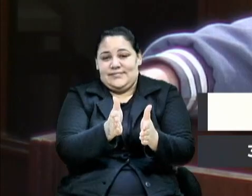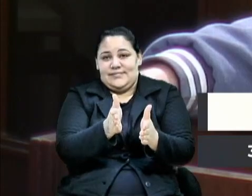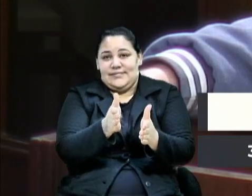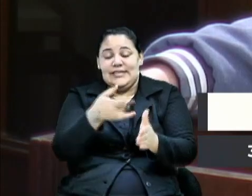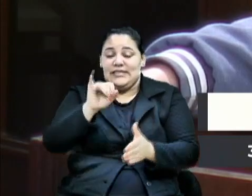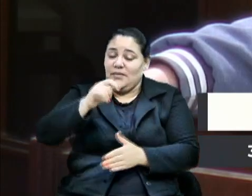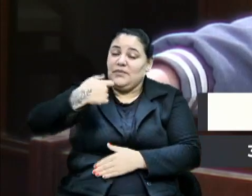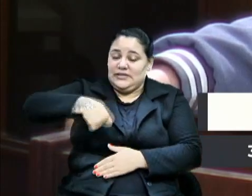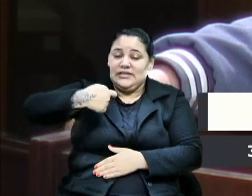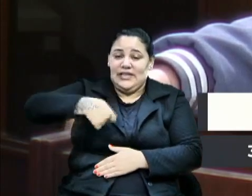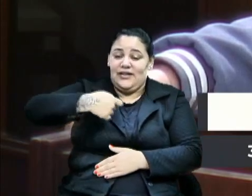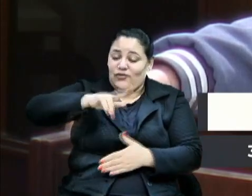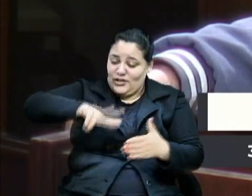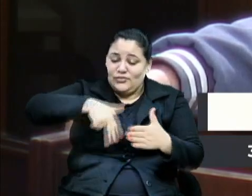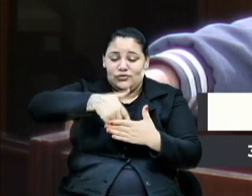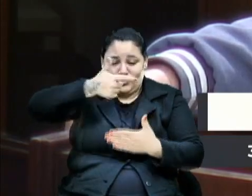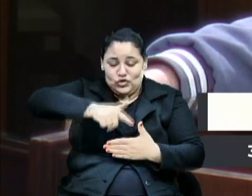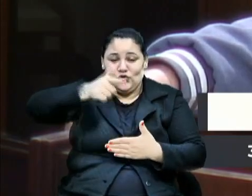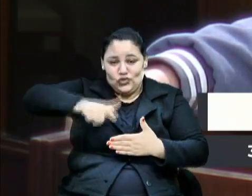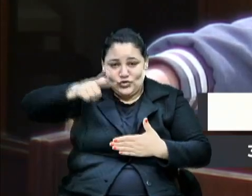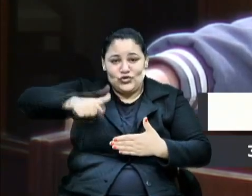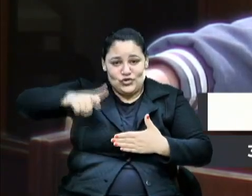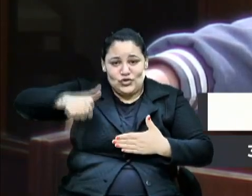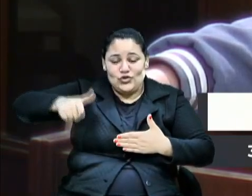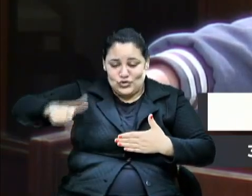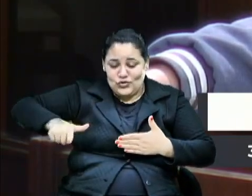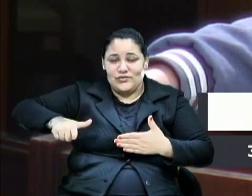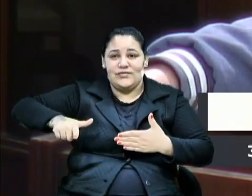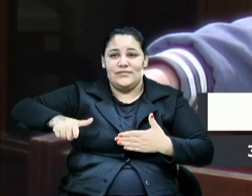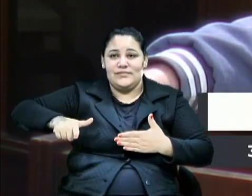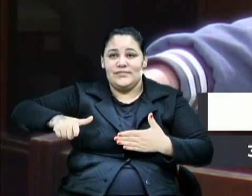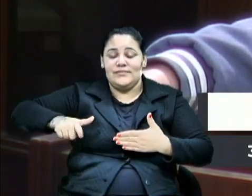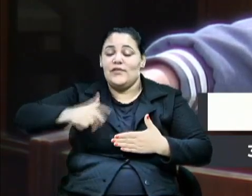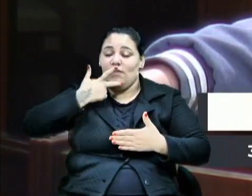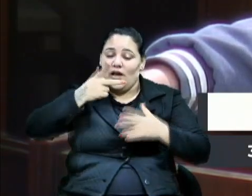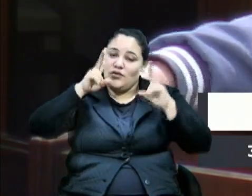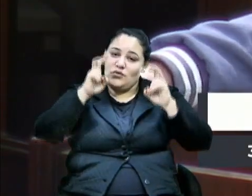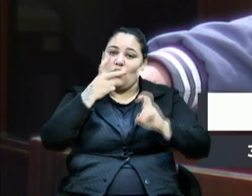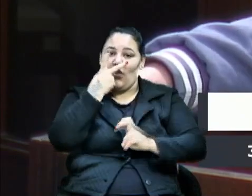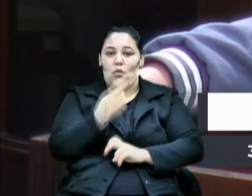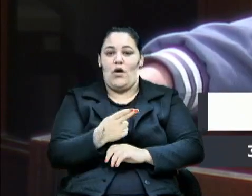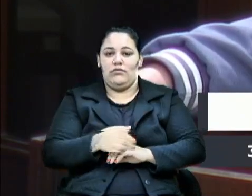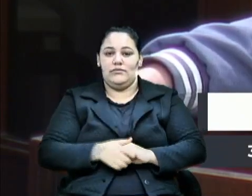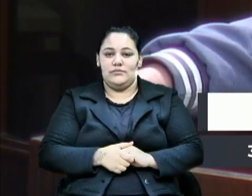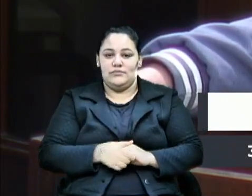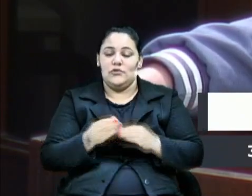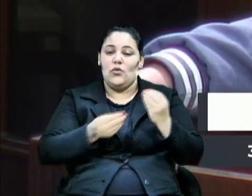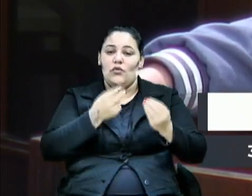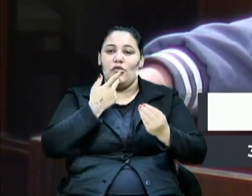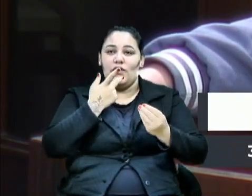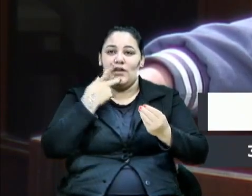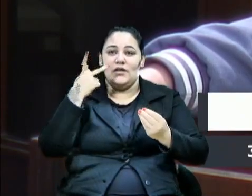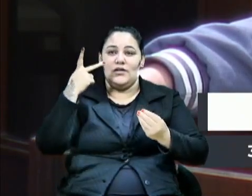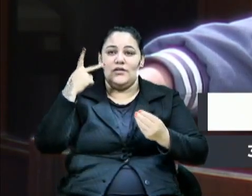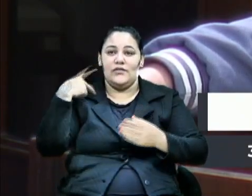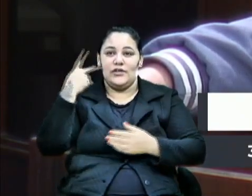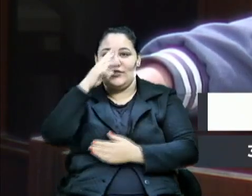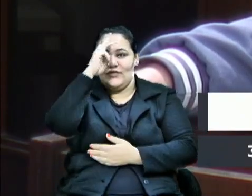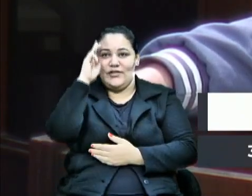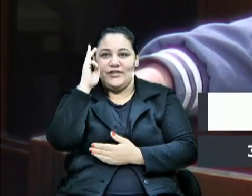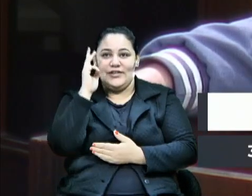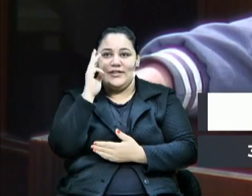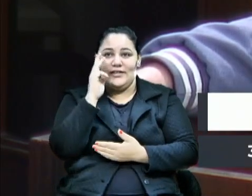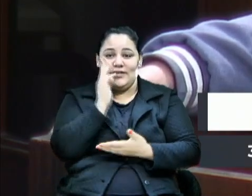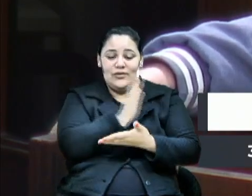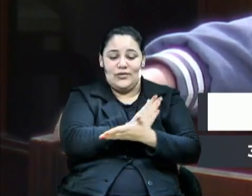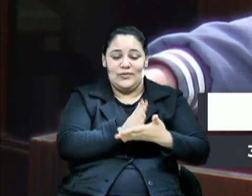aqui muito mais vezes e com certeza virei em cima desse assunto. Como diz o vereador Valim, início, meio e